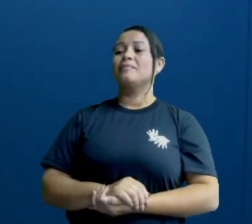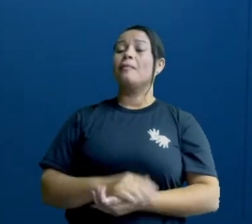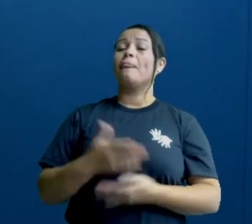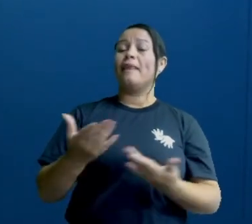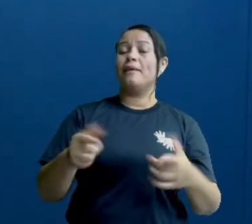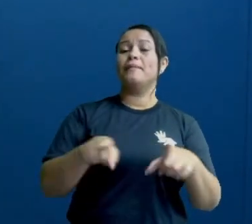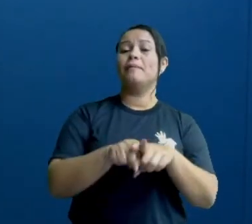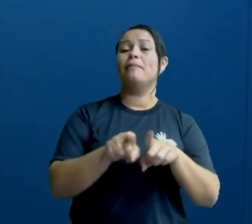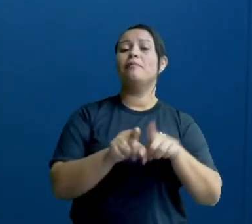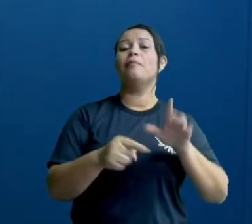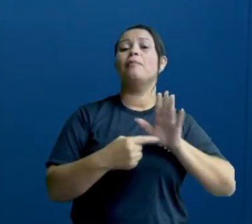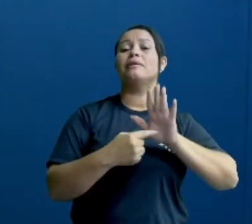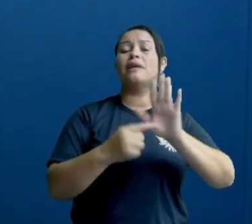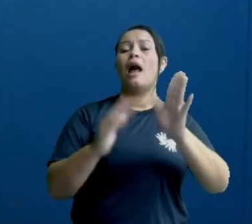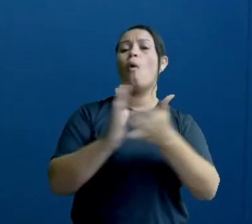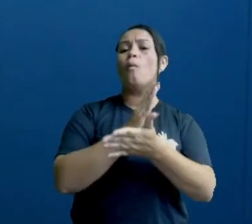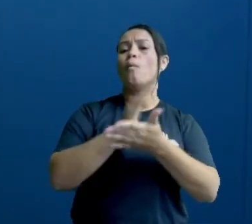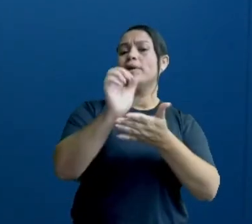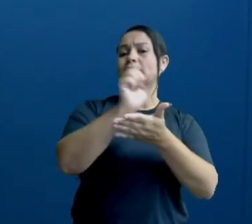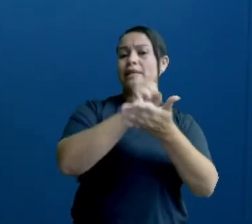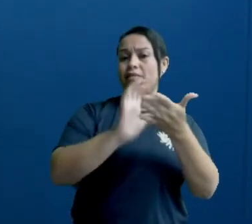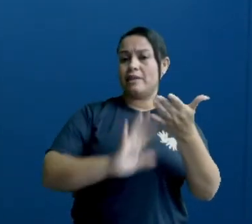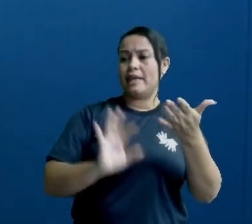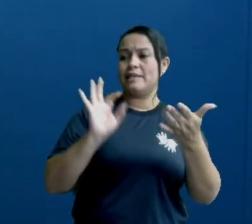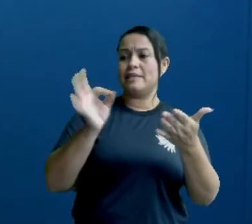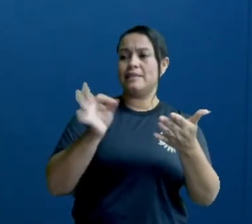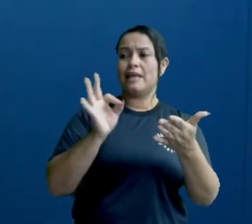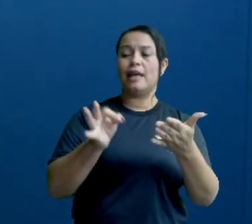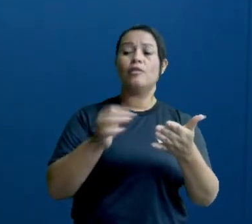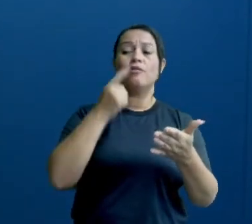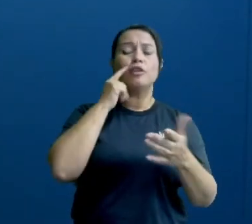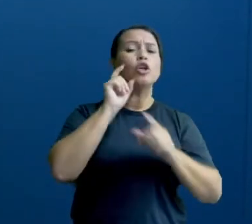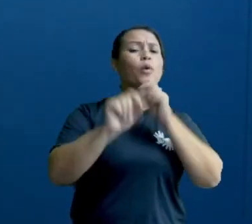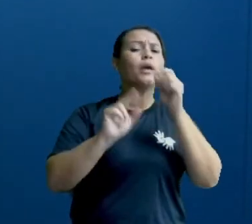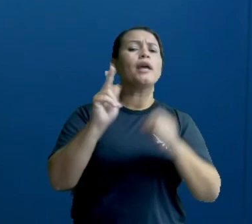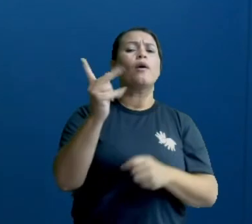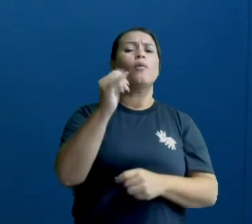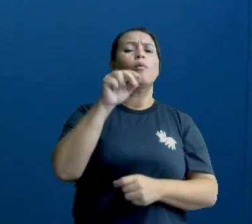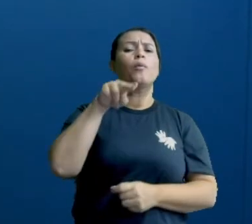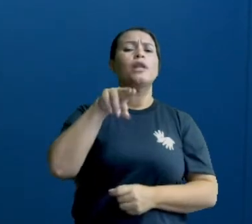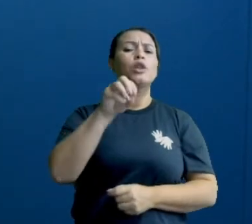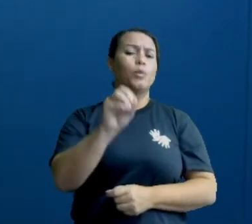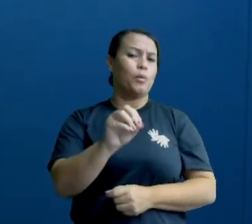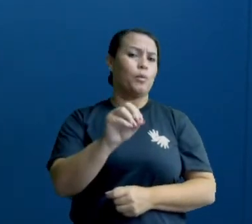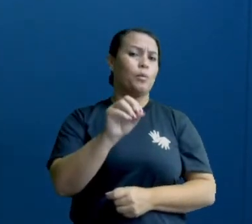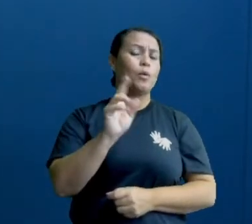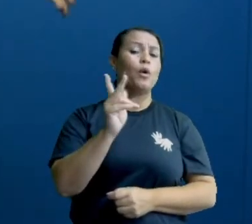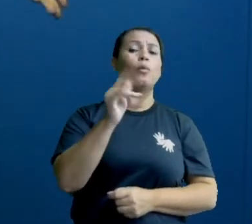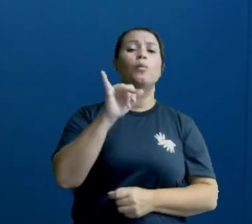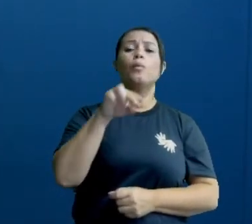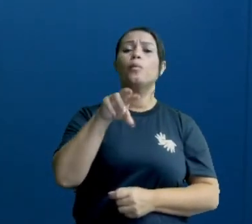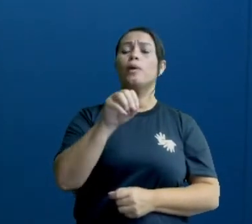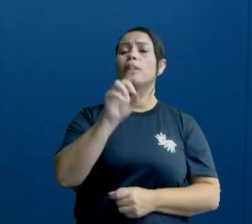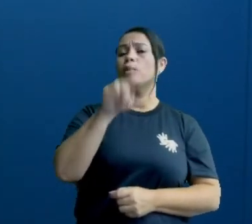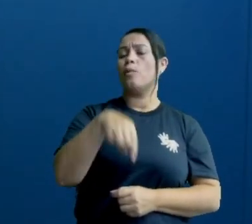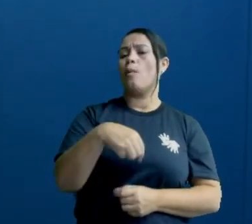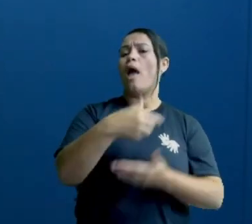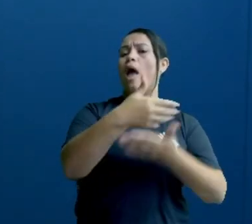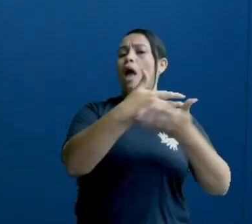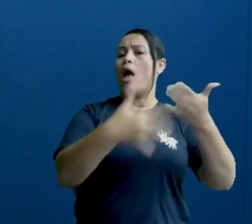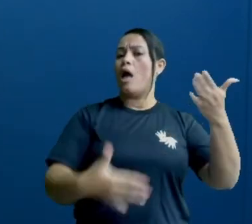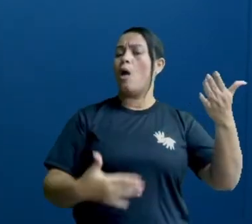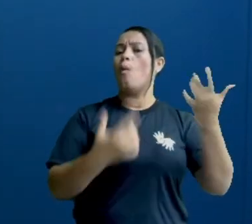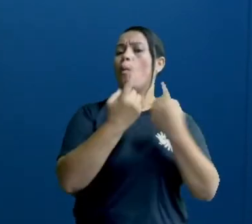Ó, eu trouxe aqui agora algumas atividades, tá certo? Ó, e o que é um hino? Um hino é uma composição